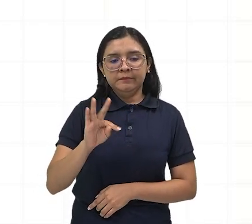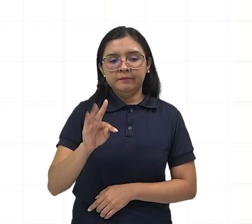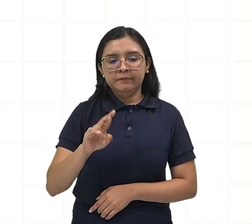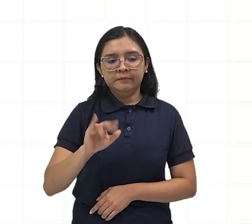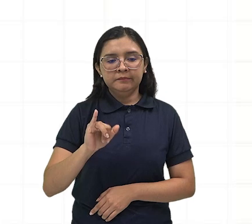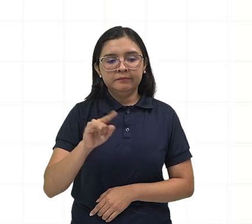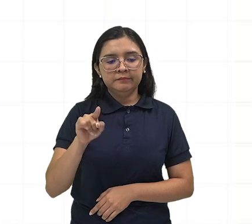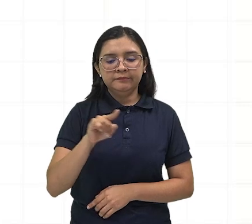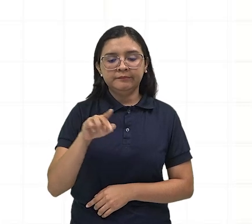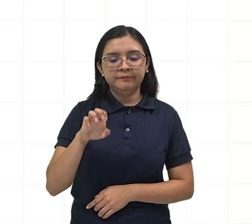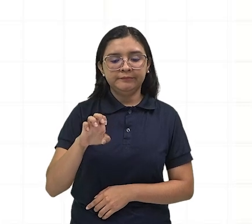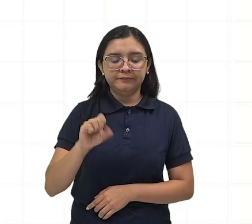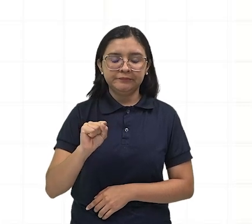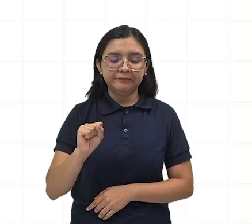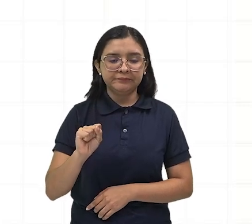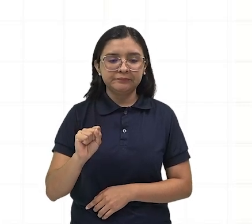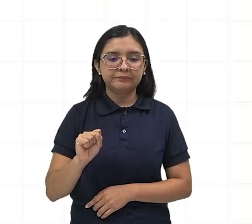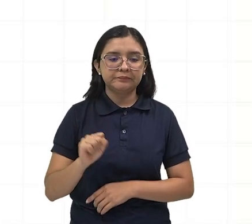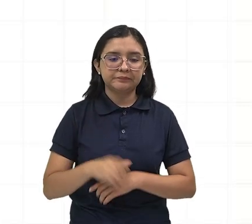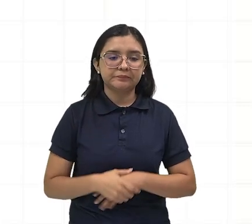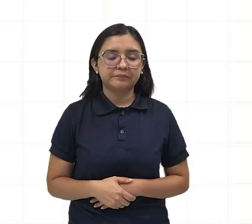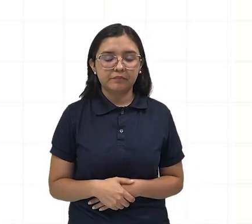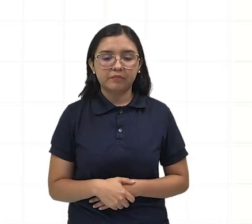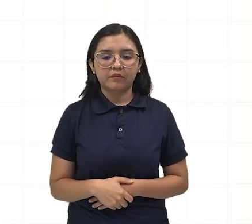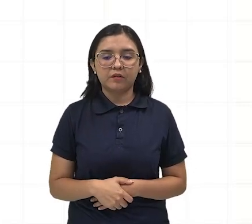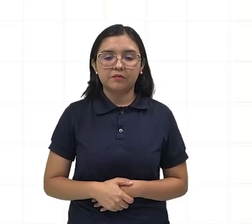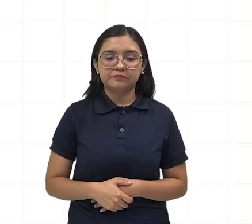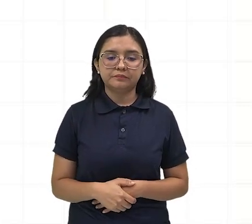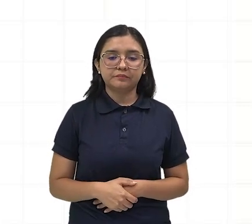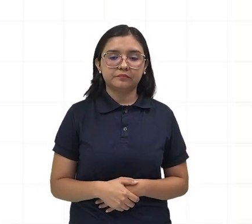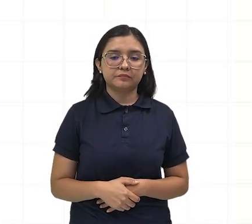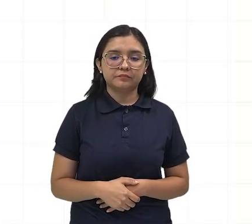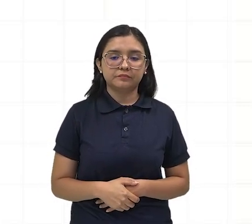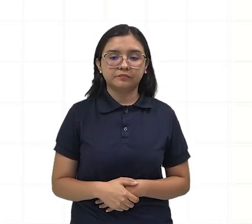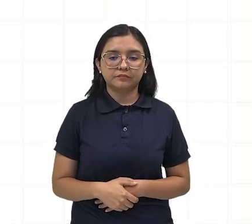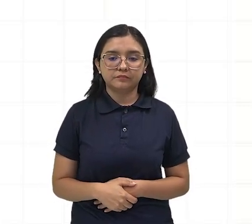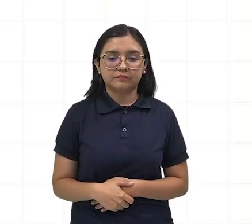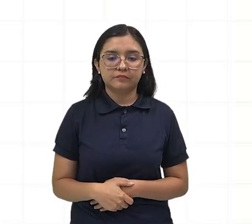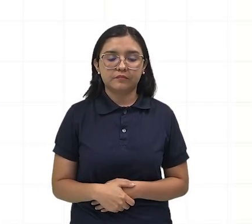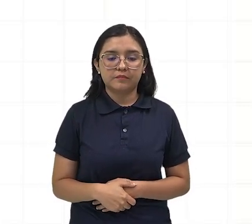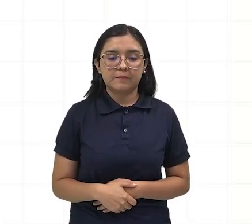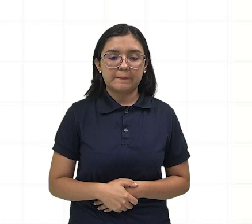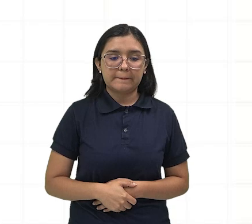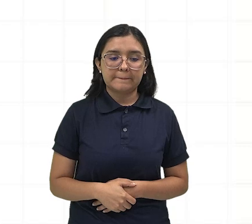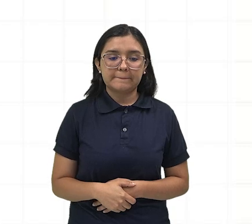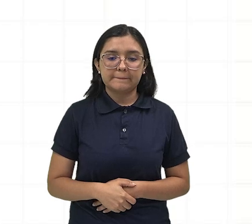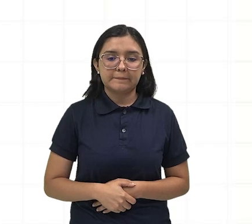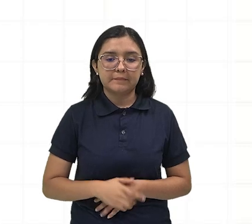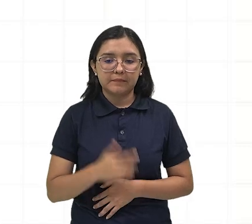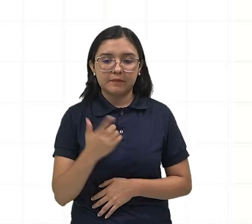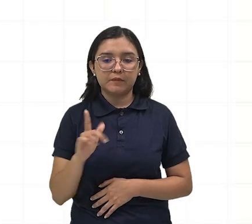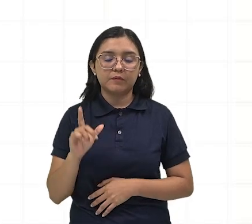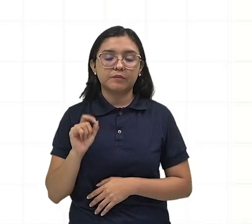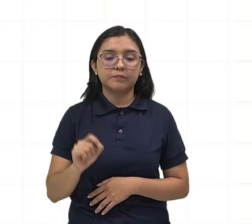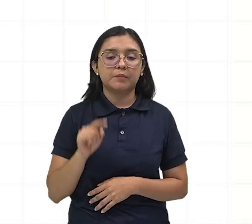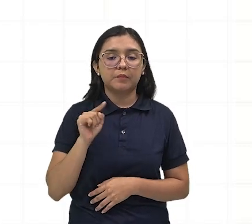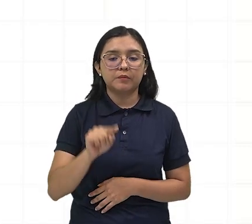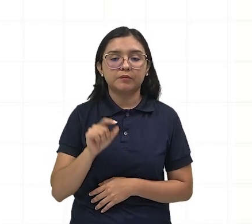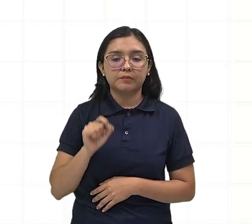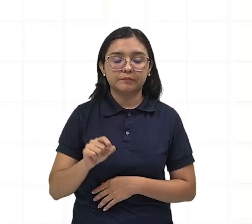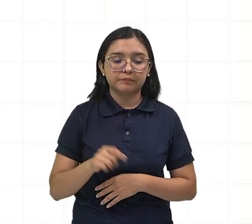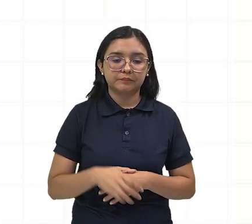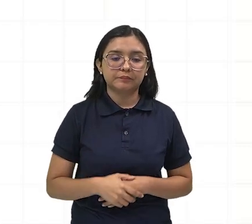extremidade em um ponto da circunferência de centro O e raio R, e a outra no ponto correspondente